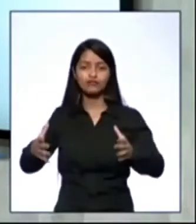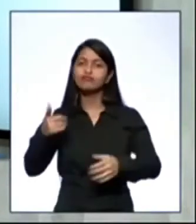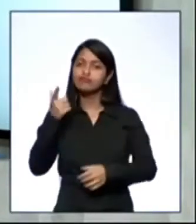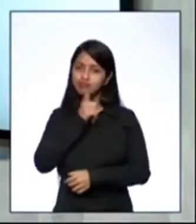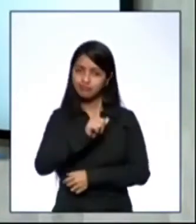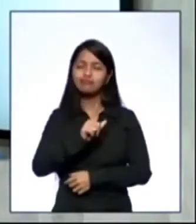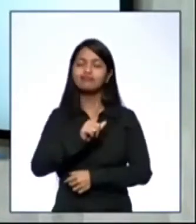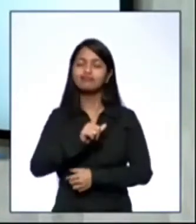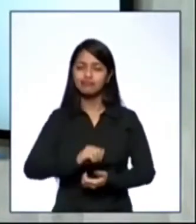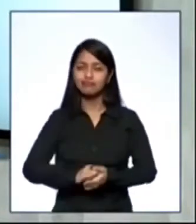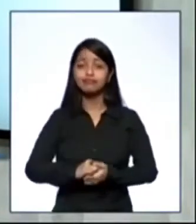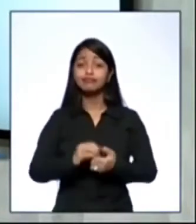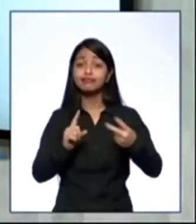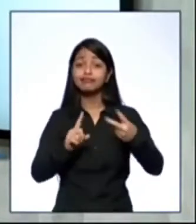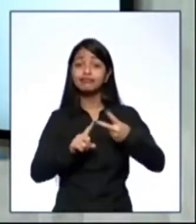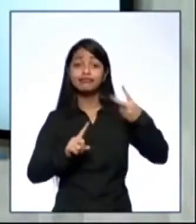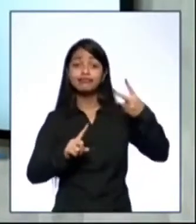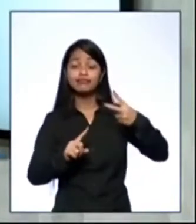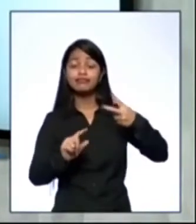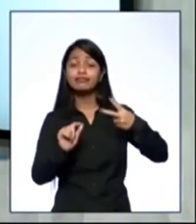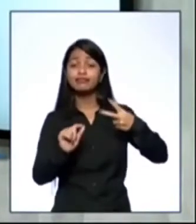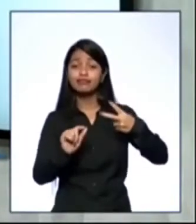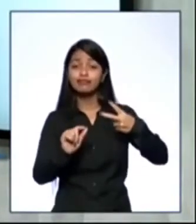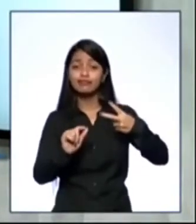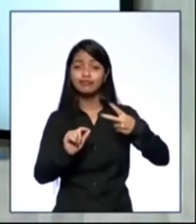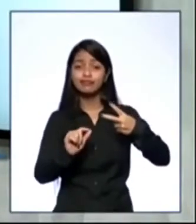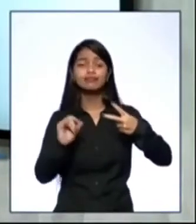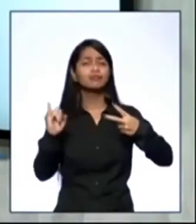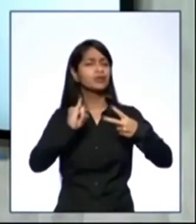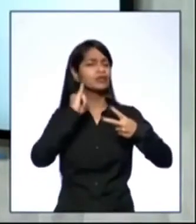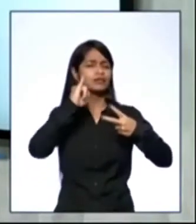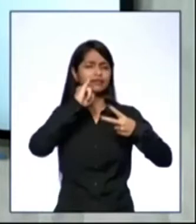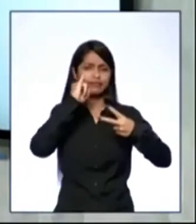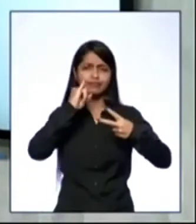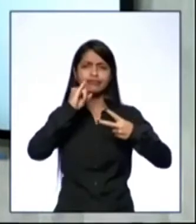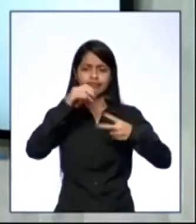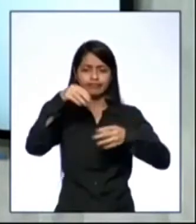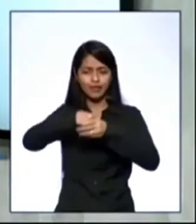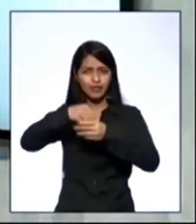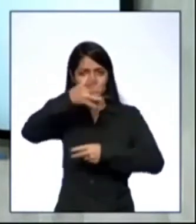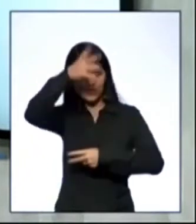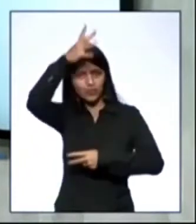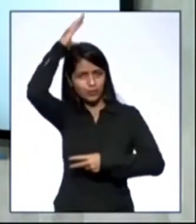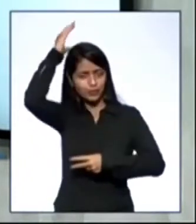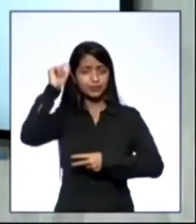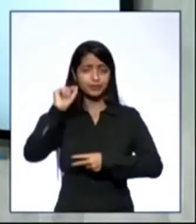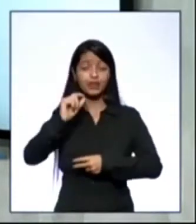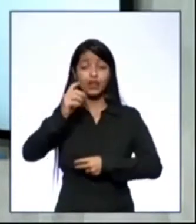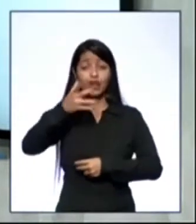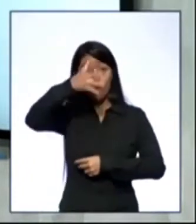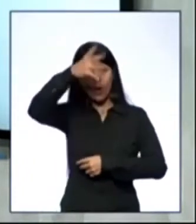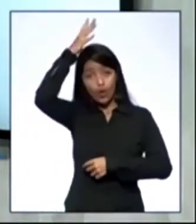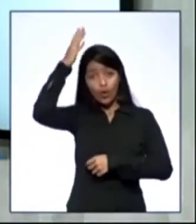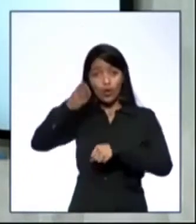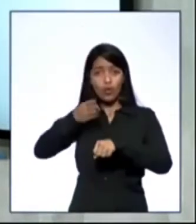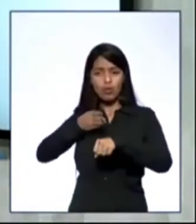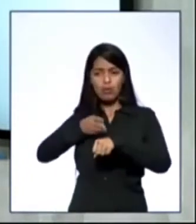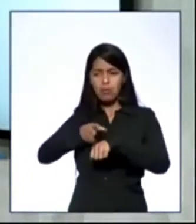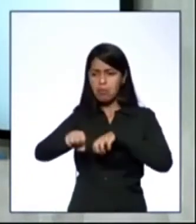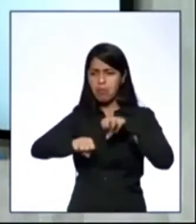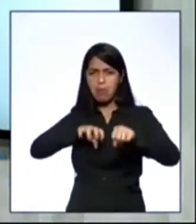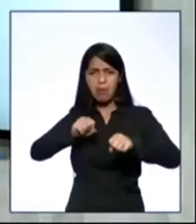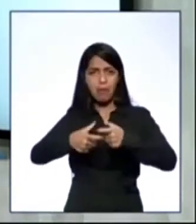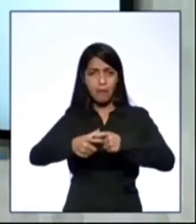talvez a maior consequência, a coisa mais importante, mais cobrada sobre a expansão romana. Quando Roma se expande no sentido